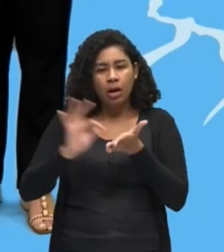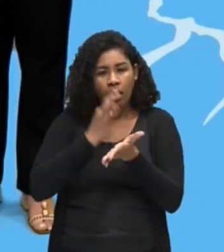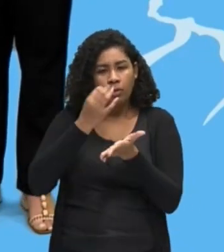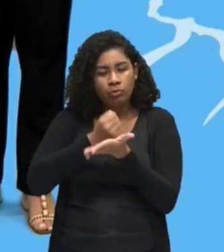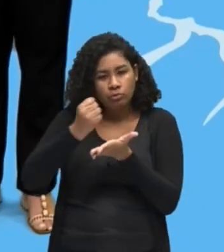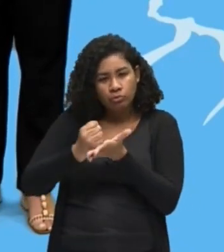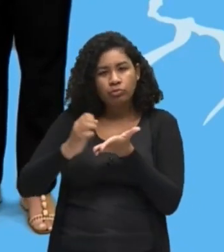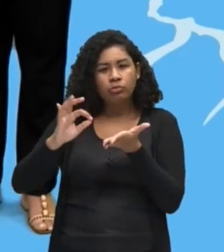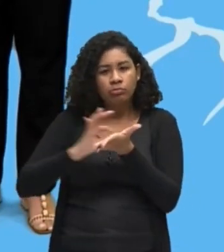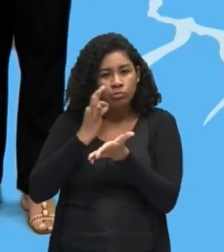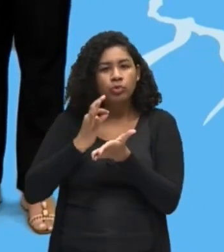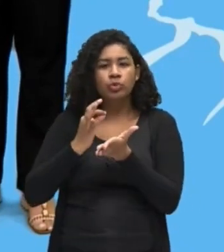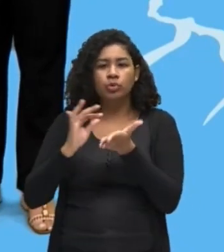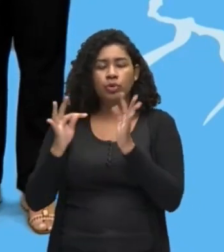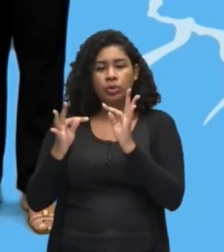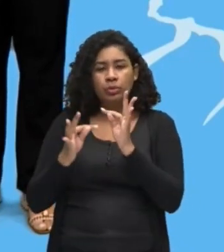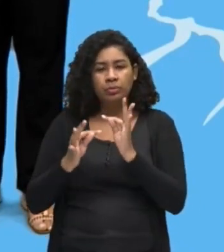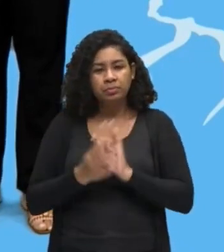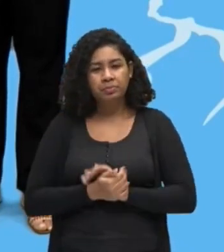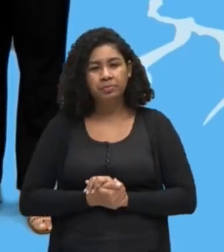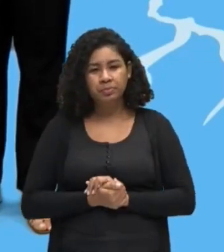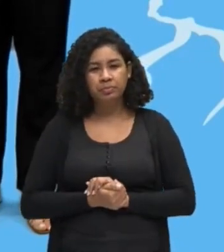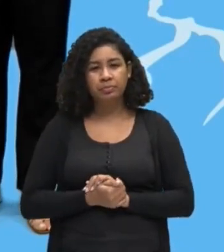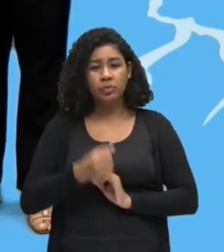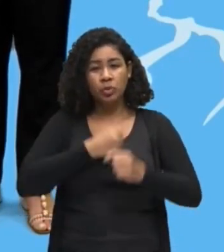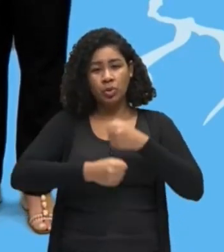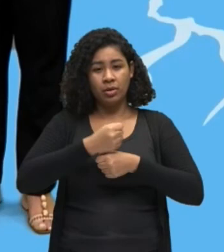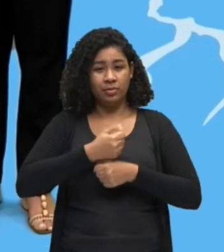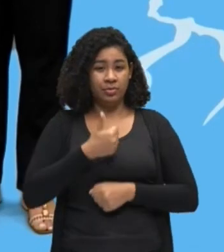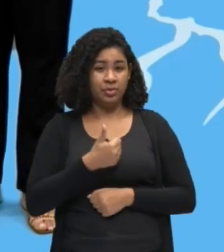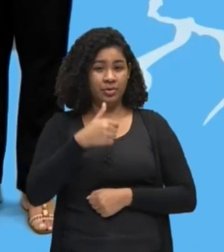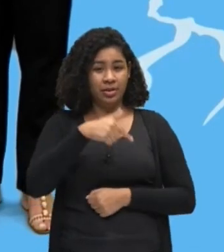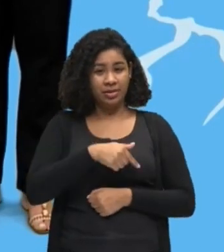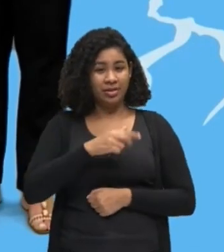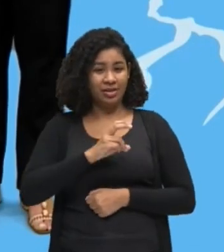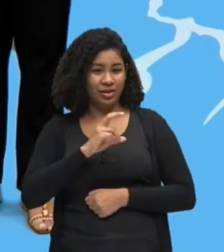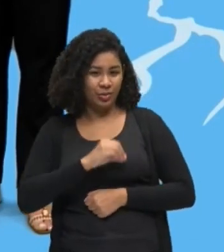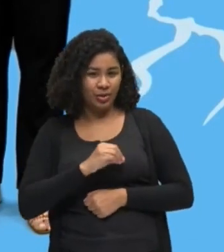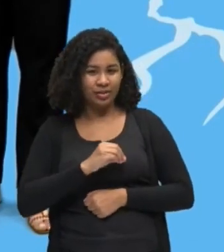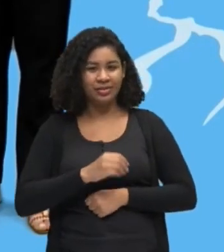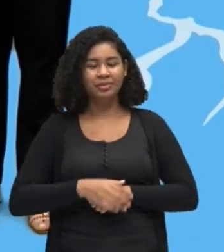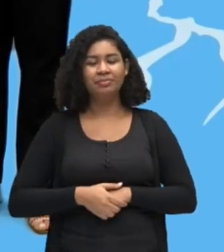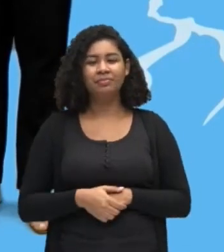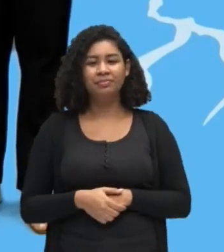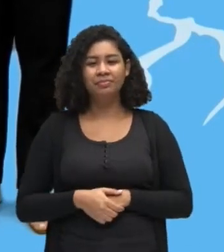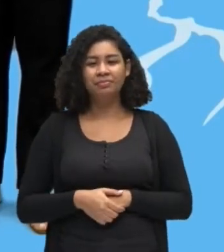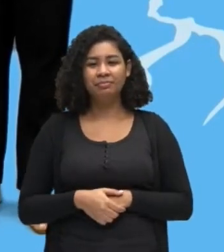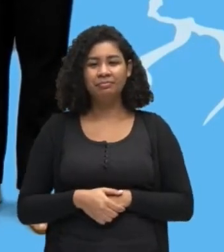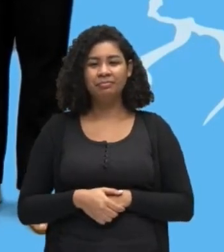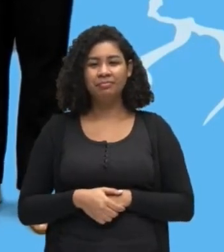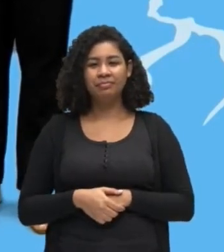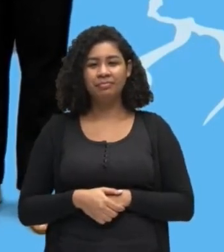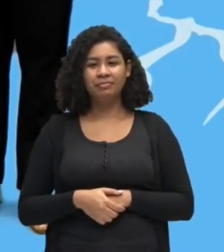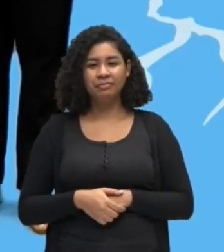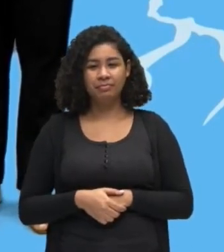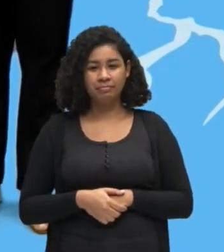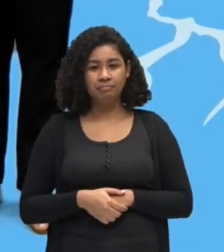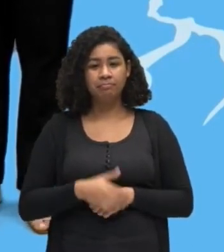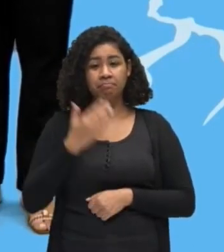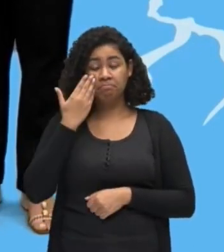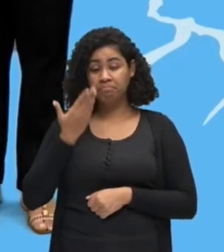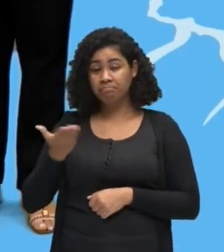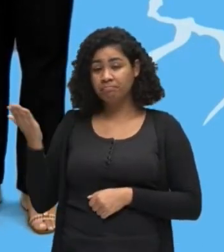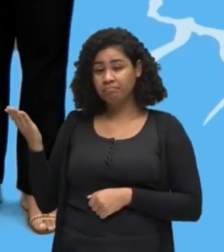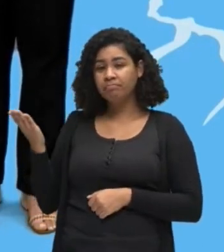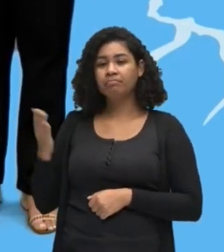1750 e reforçado pelo Tratado de Santo Ildefonso em 1777. O advento da